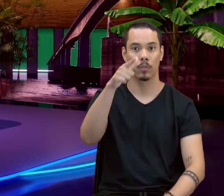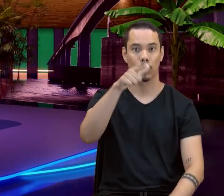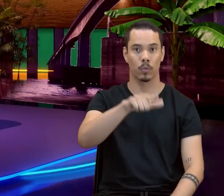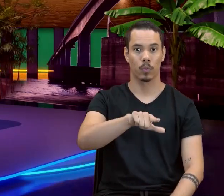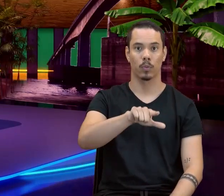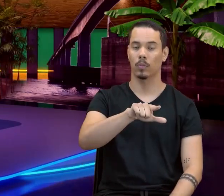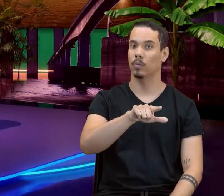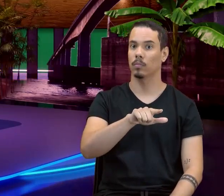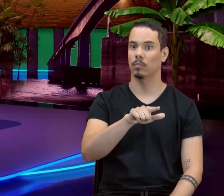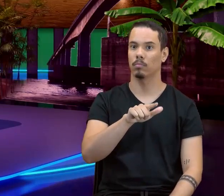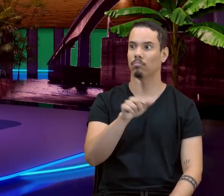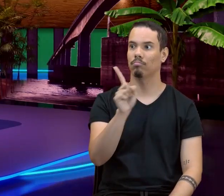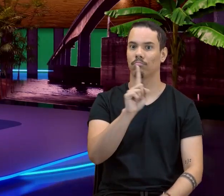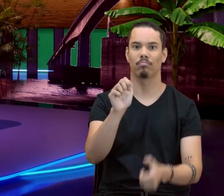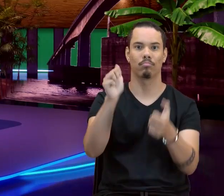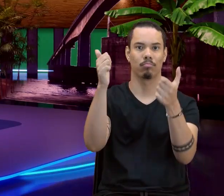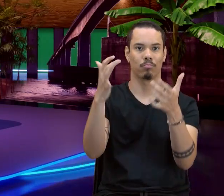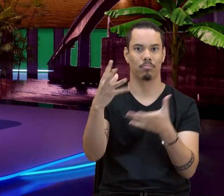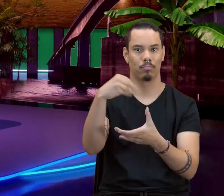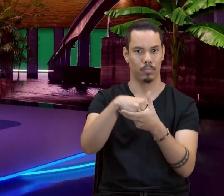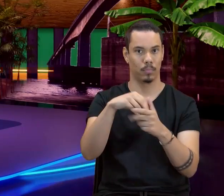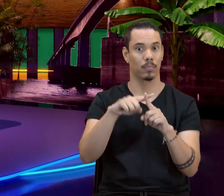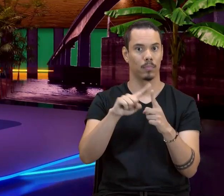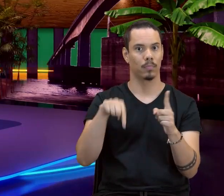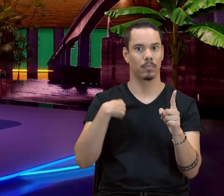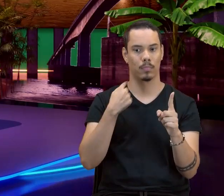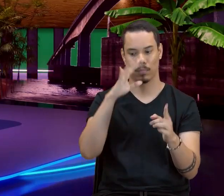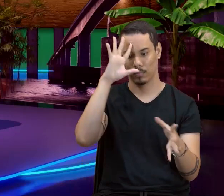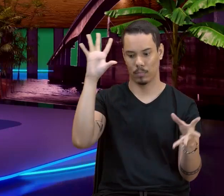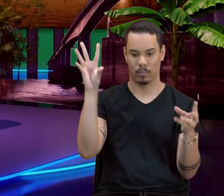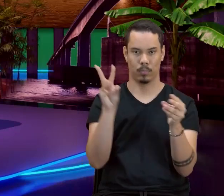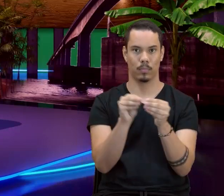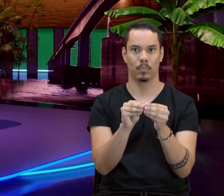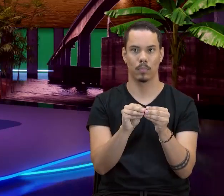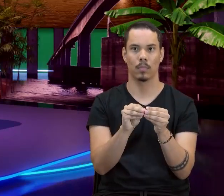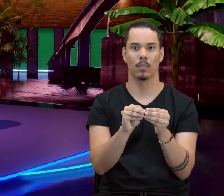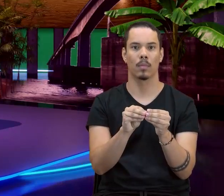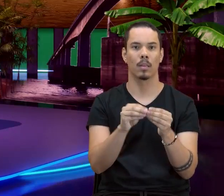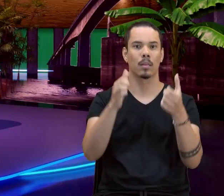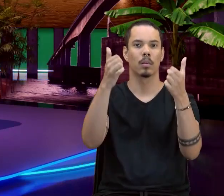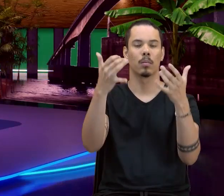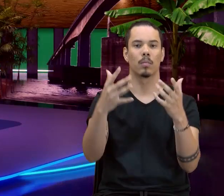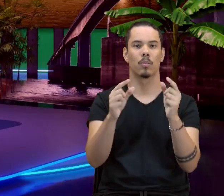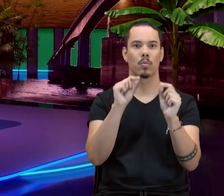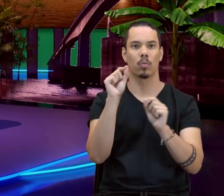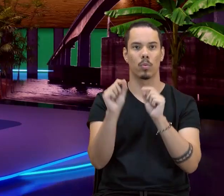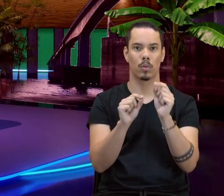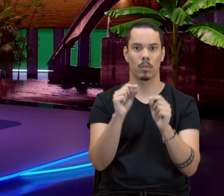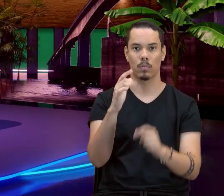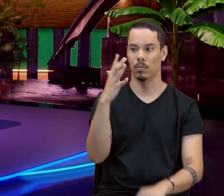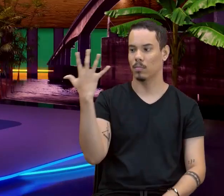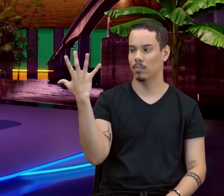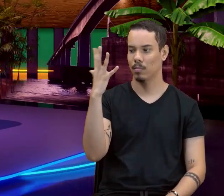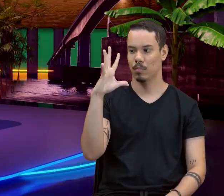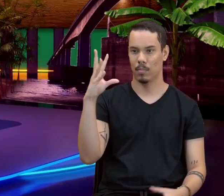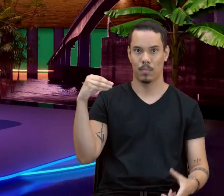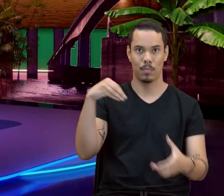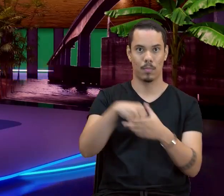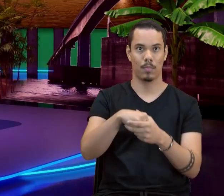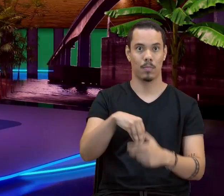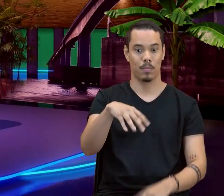não foi falado, mas subentende-se que ele está falando do tempo, né, no espaço. E aí ele vai lá